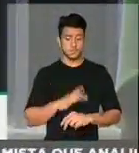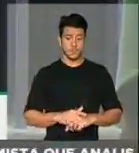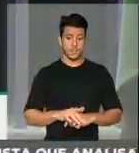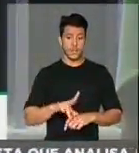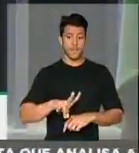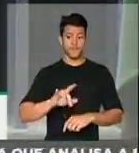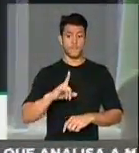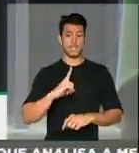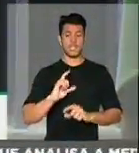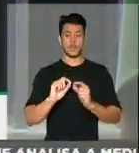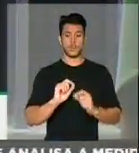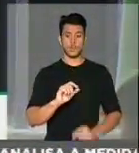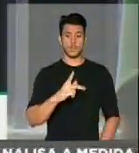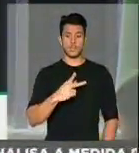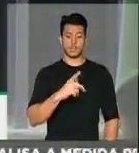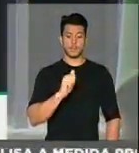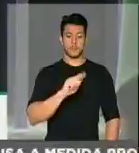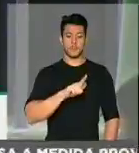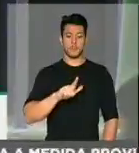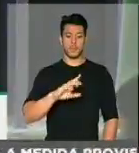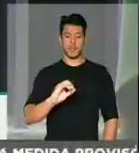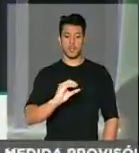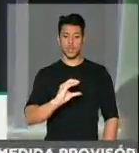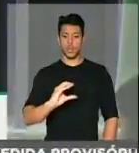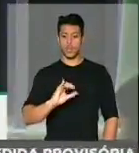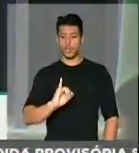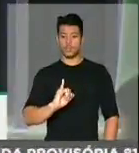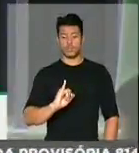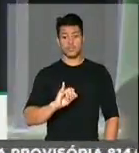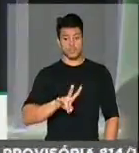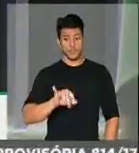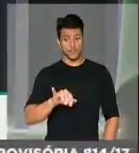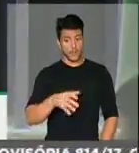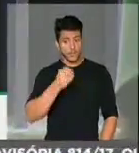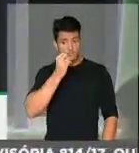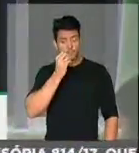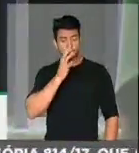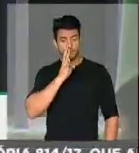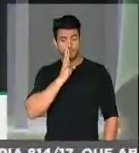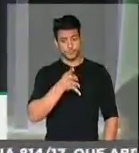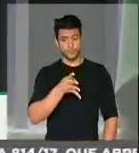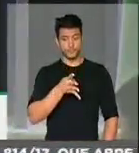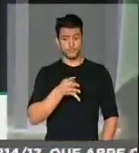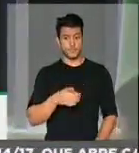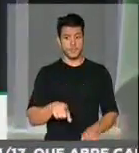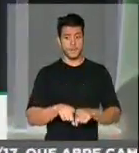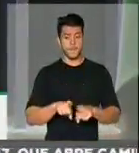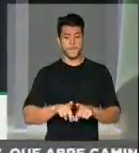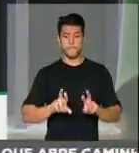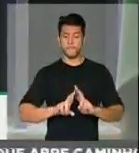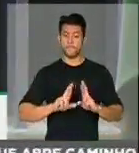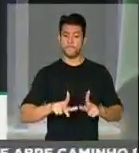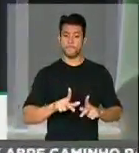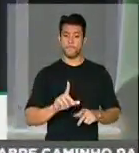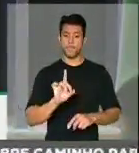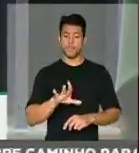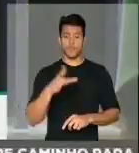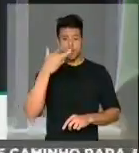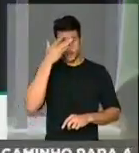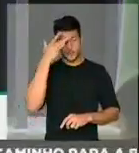ver os petistas nas cordas. Porque não vai ser a palavra de alguém que fez oposição aos governos do